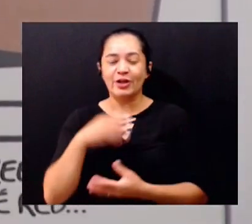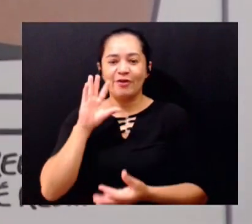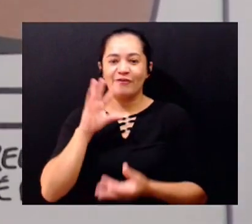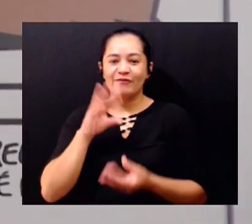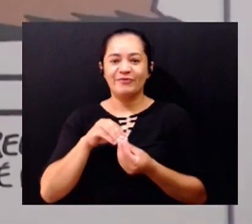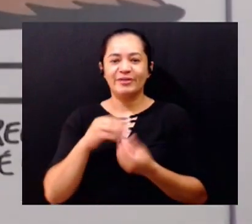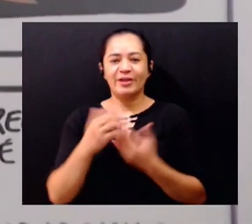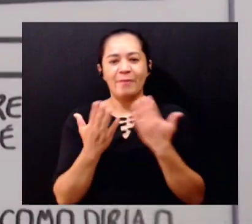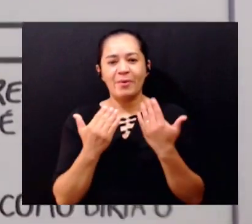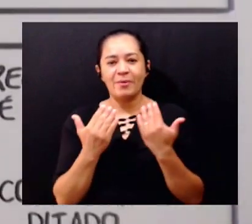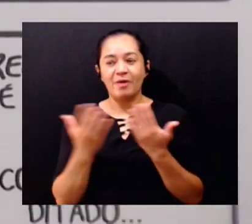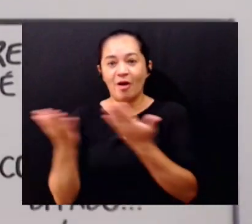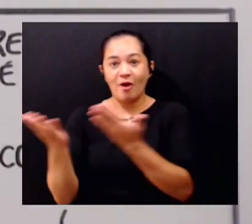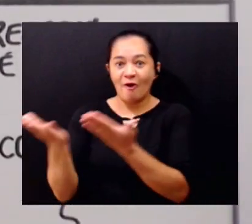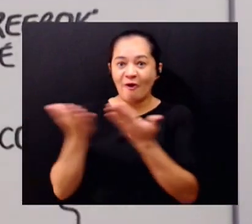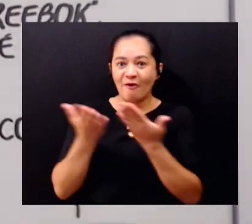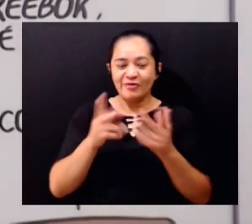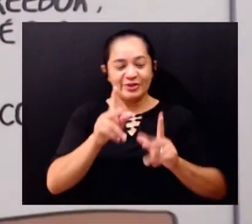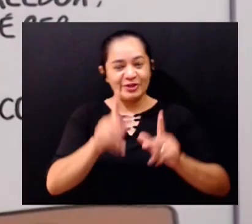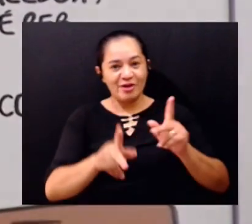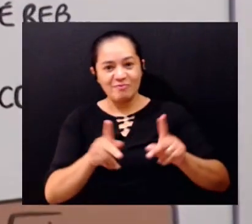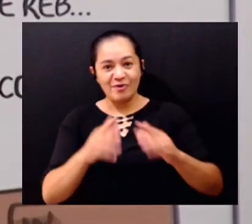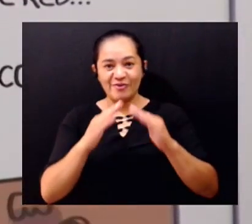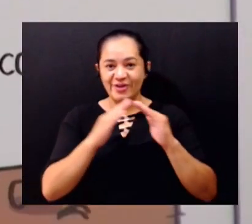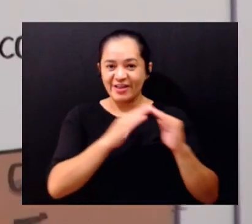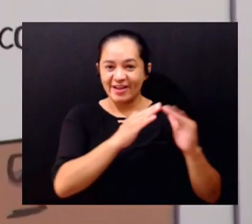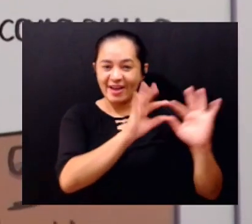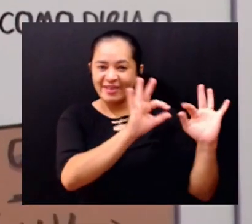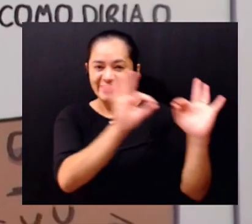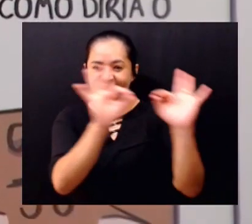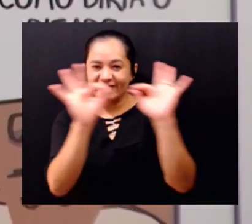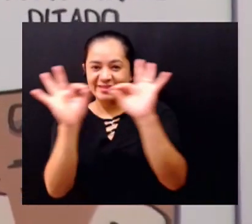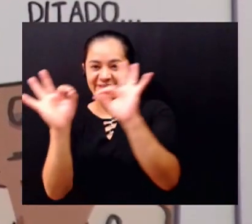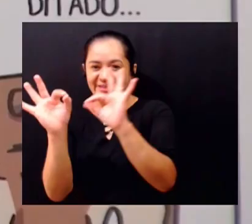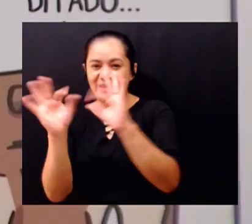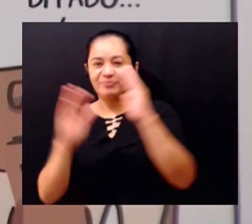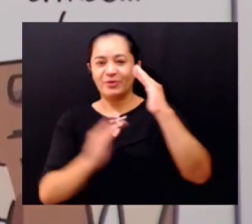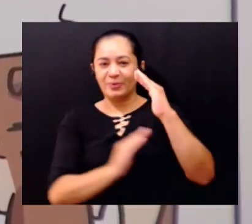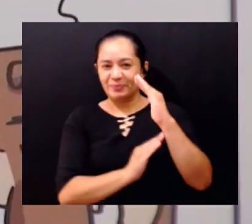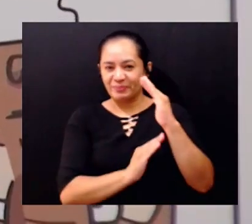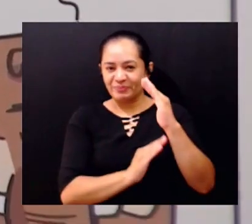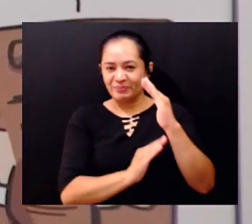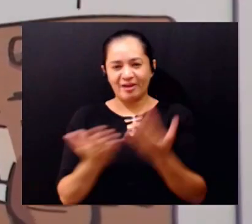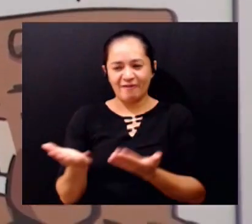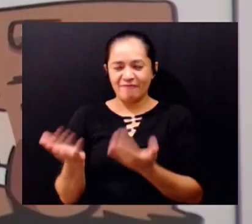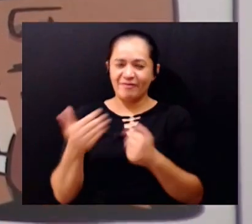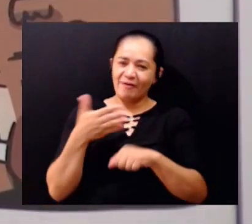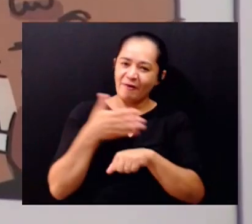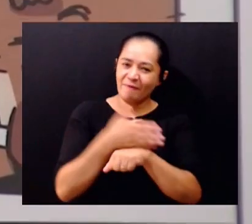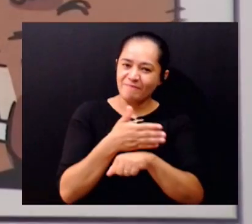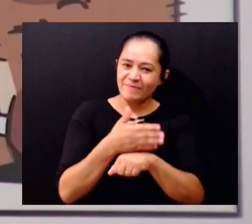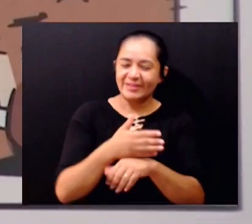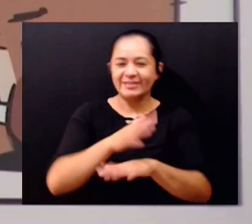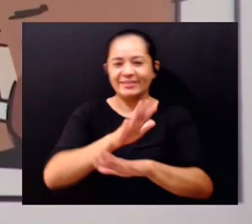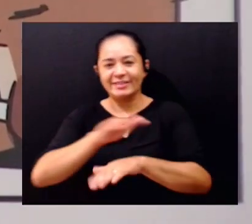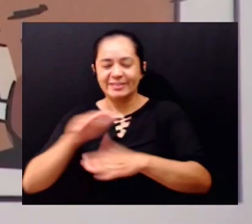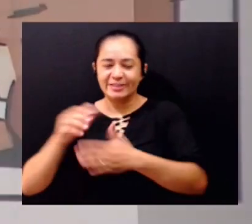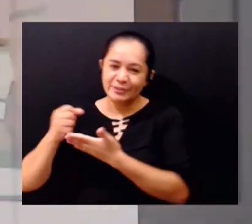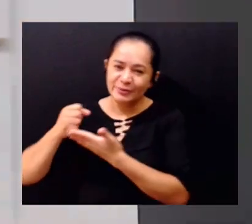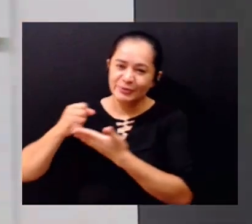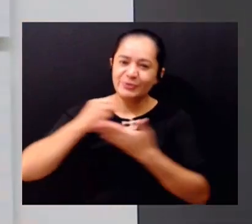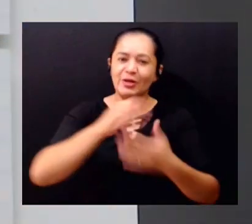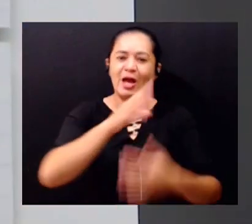pessoal que está em casa acompanhando o programa, né, o Estúdio Câmara, para comparecer aqui, trazer as crianças, os adolescentes,